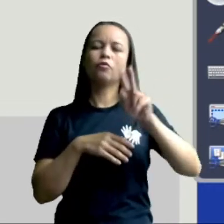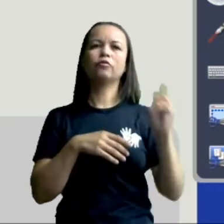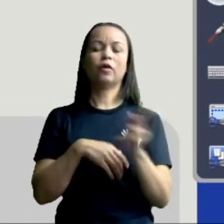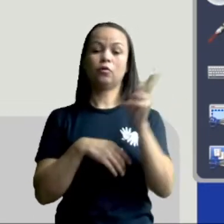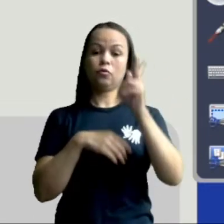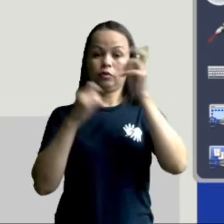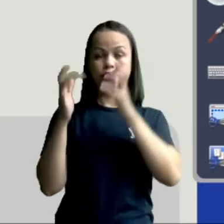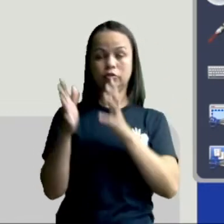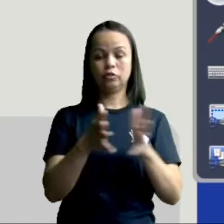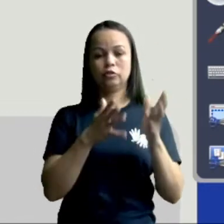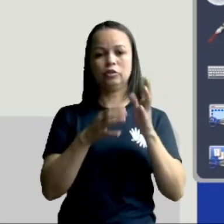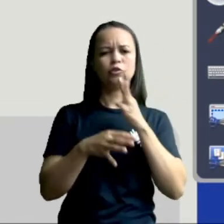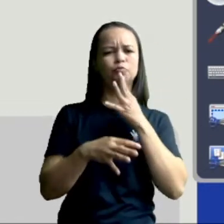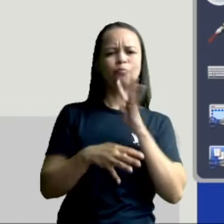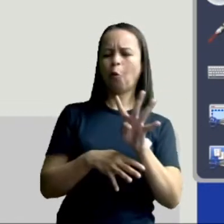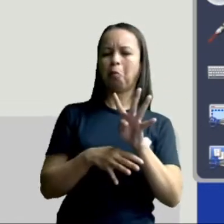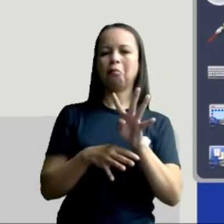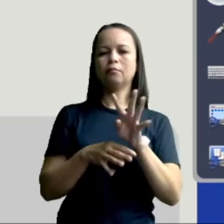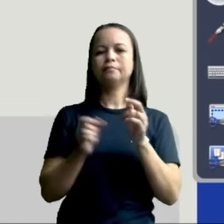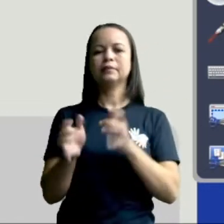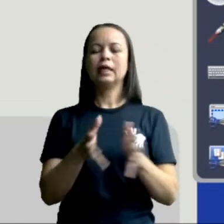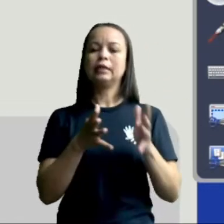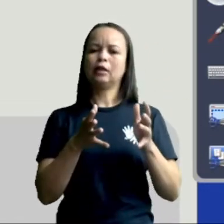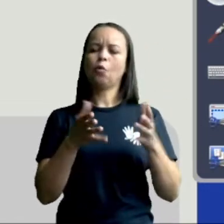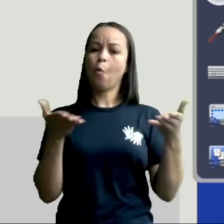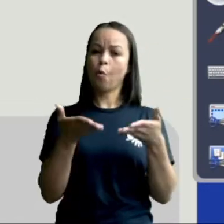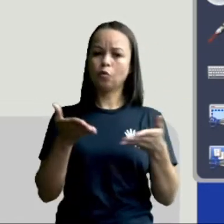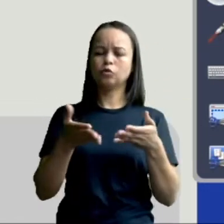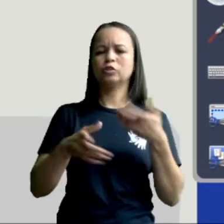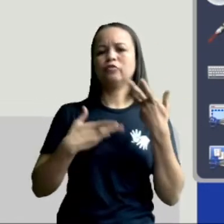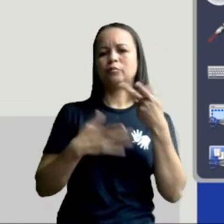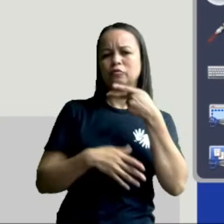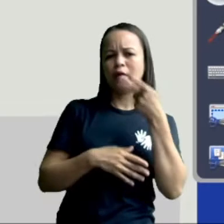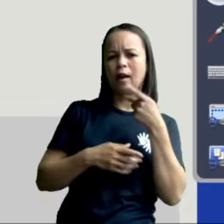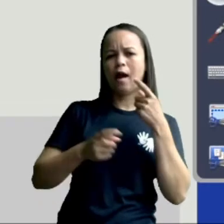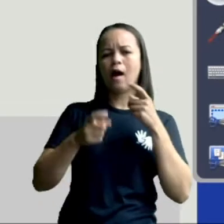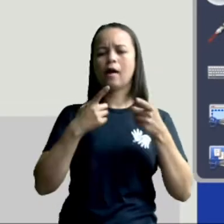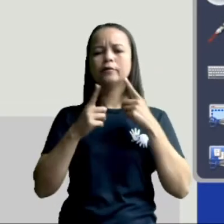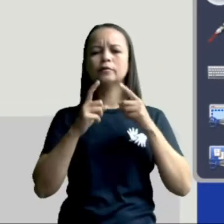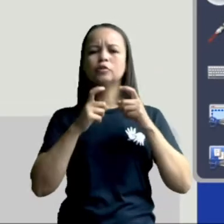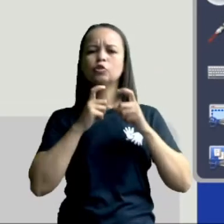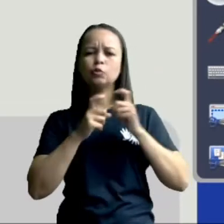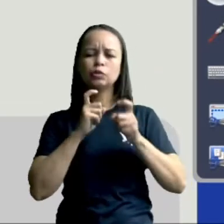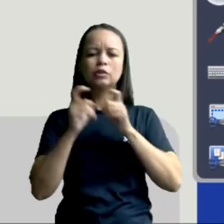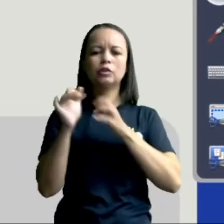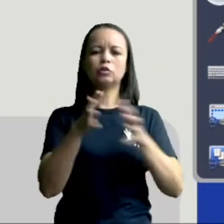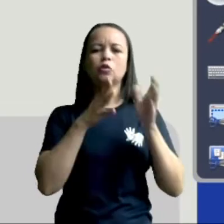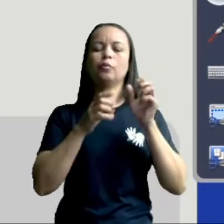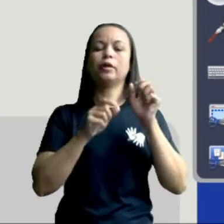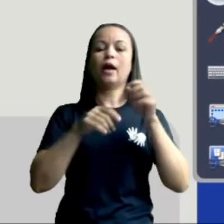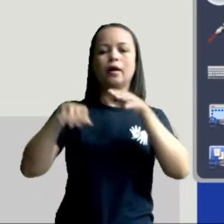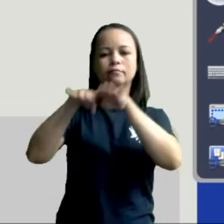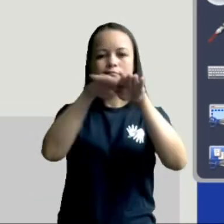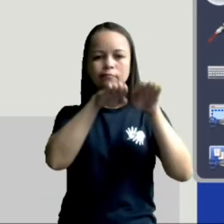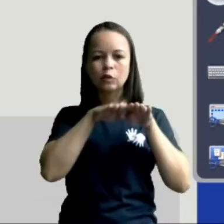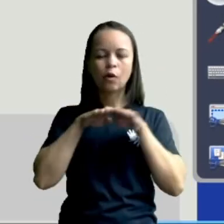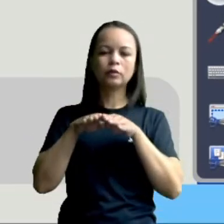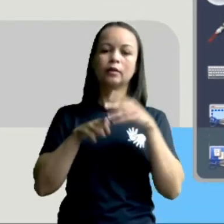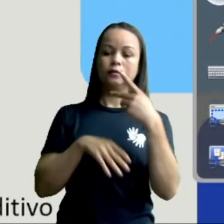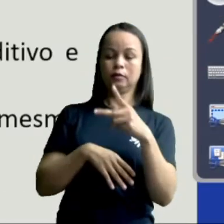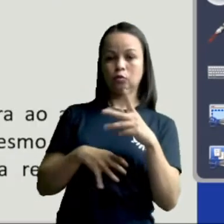situação. Tá? Então, nós iremos discutir a ideia da igualdade, o que significa igualdade e